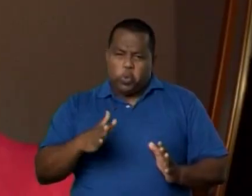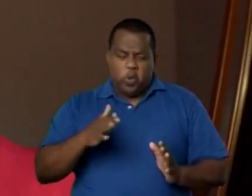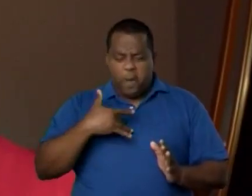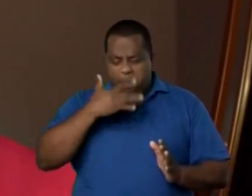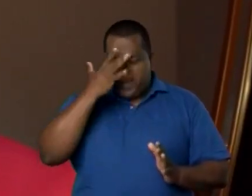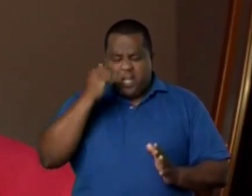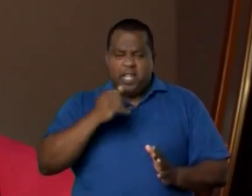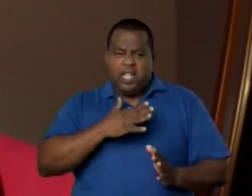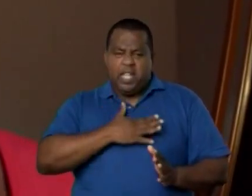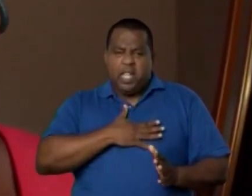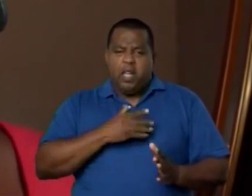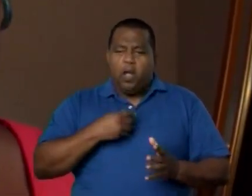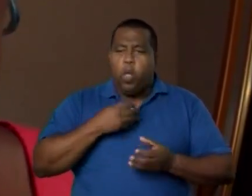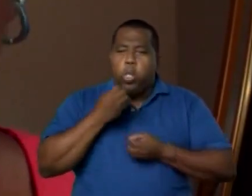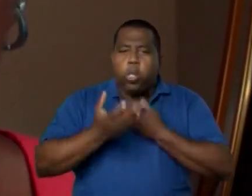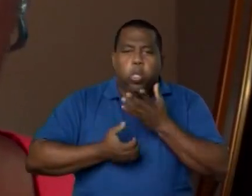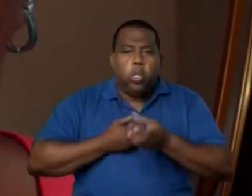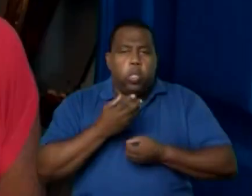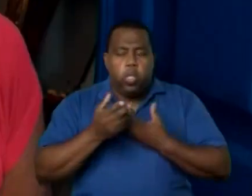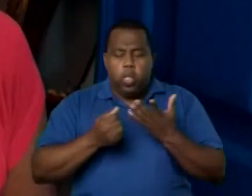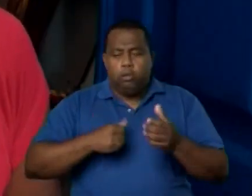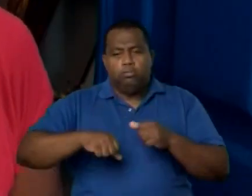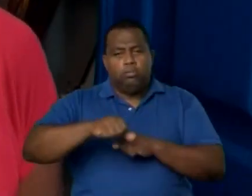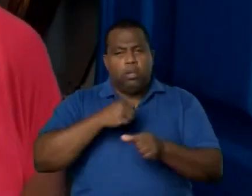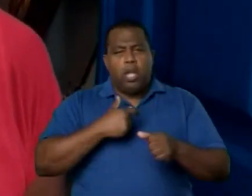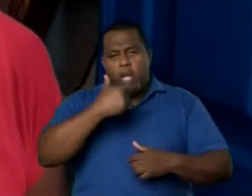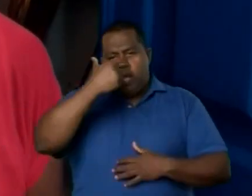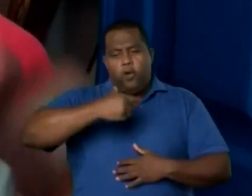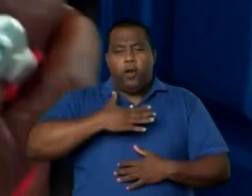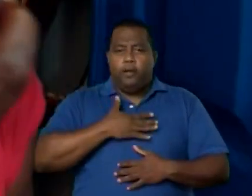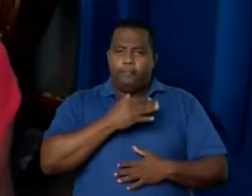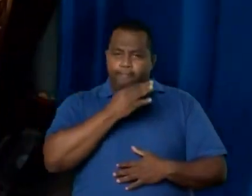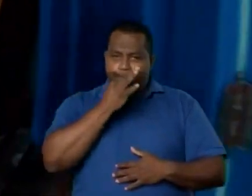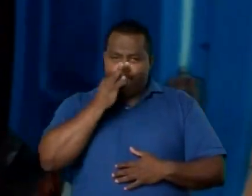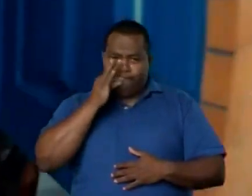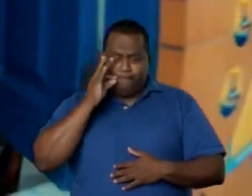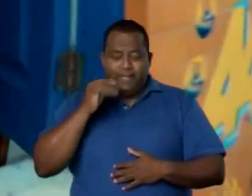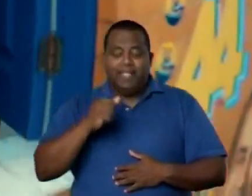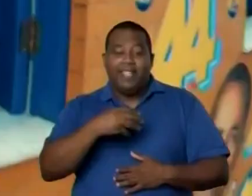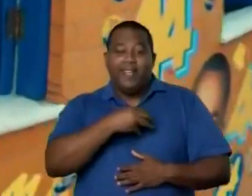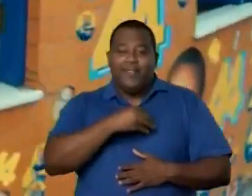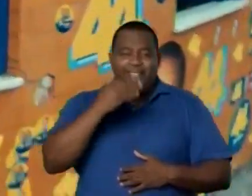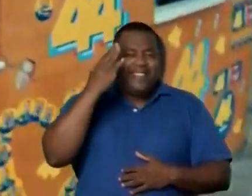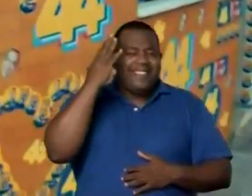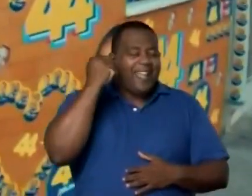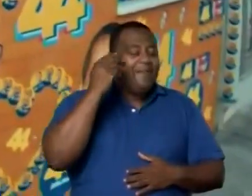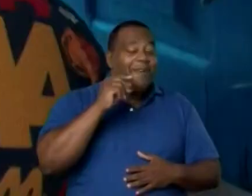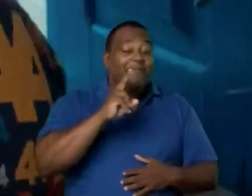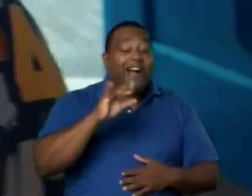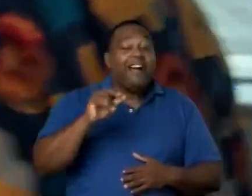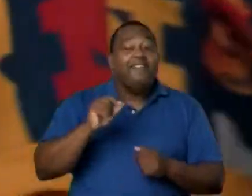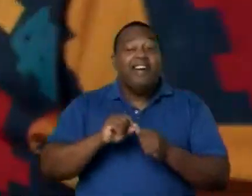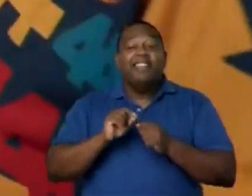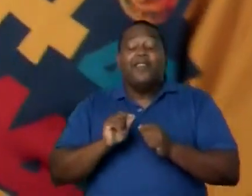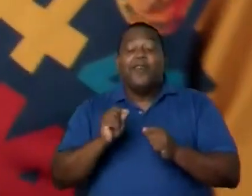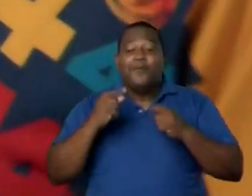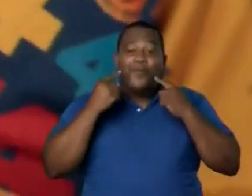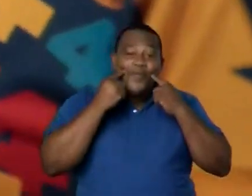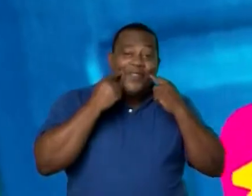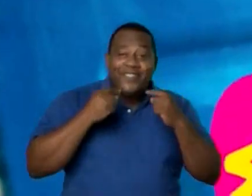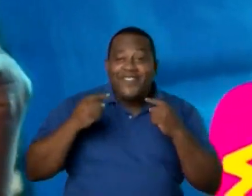gosto de gente que tem boca de sacola. Eu, ó... Salvador já sabe o que